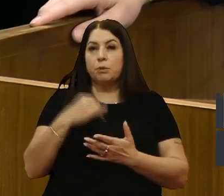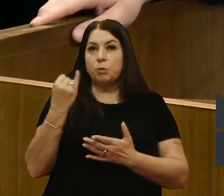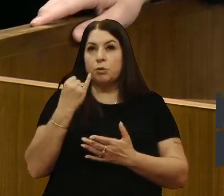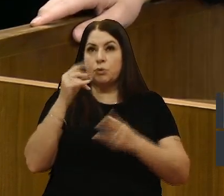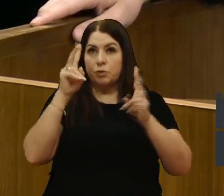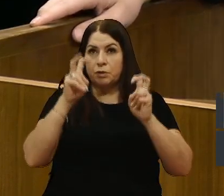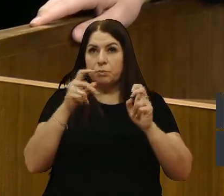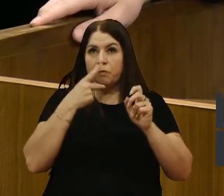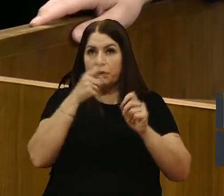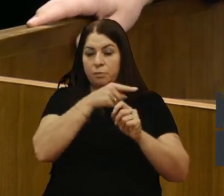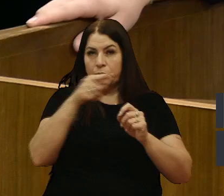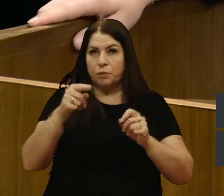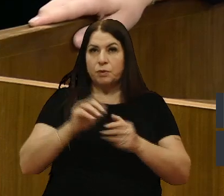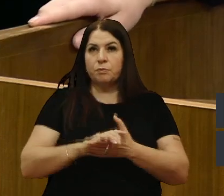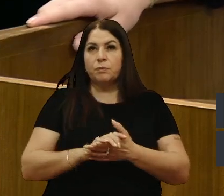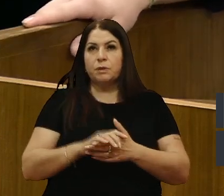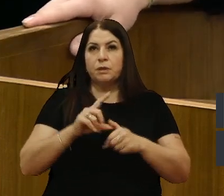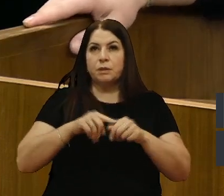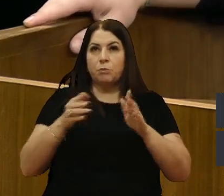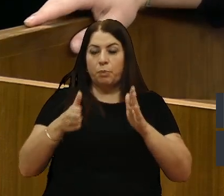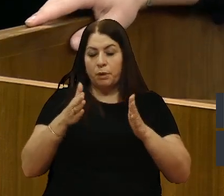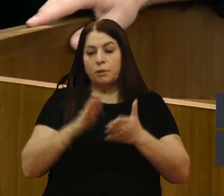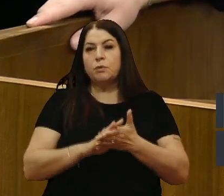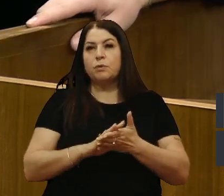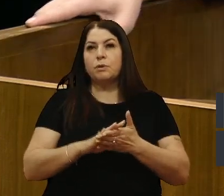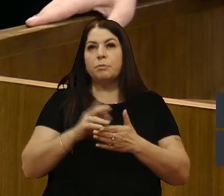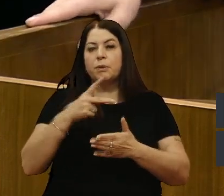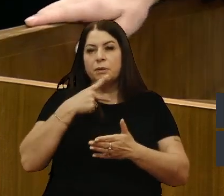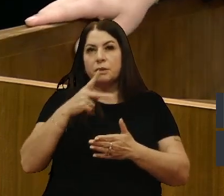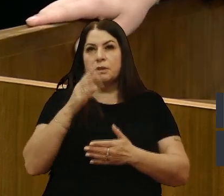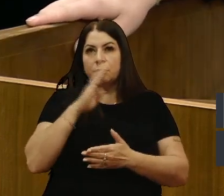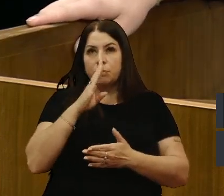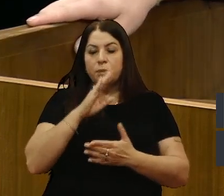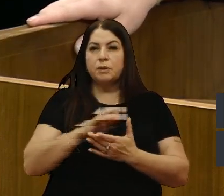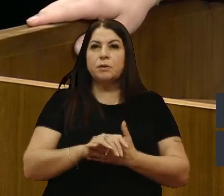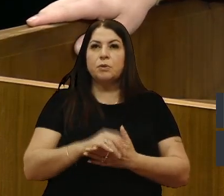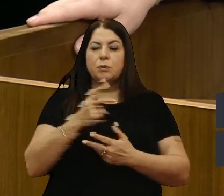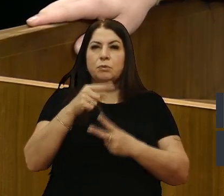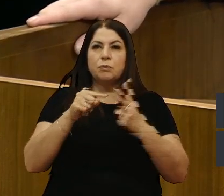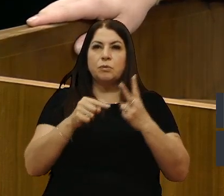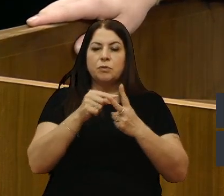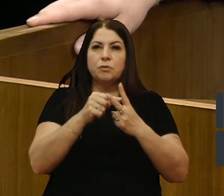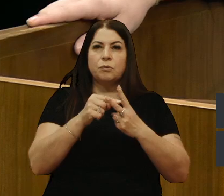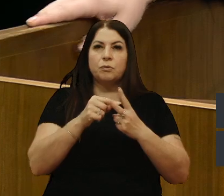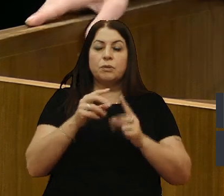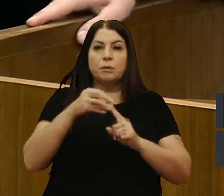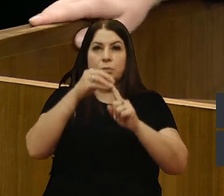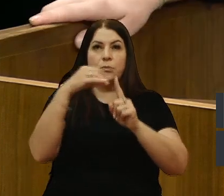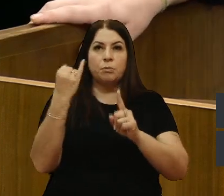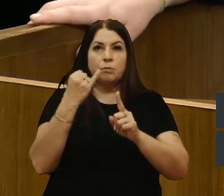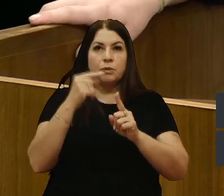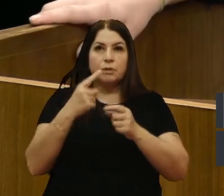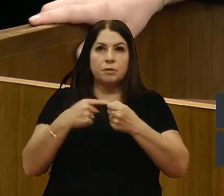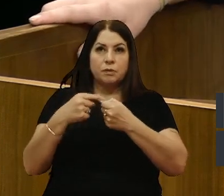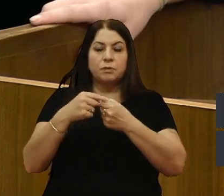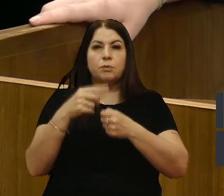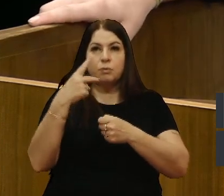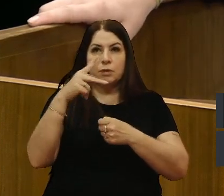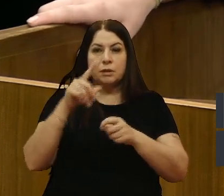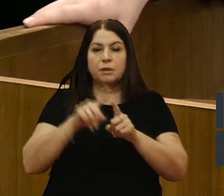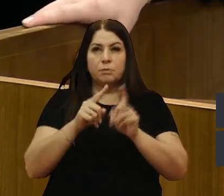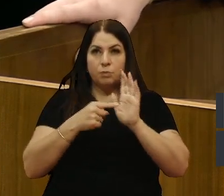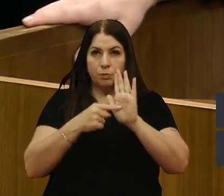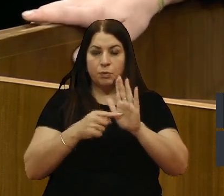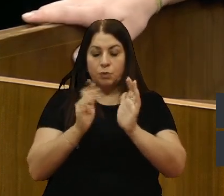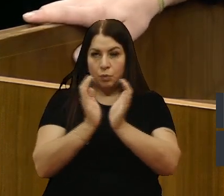tema trazido pelos senhores nesse momento. Eu queria, senhor presidente, falar brevemente sobre 2 temas centrais aqui na nossa cidade. Um deles foi trazido